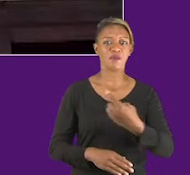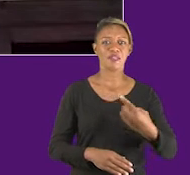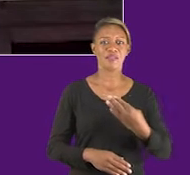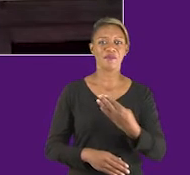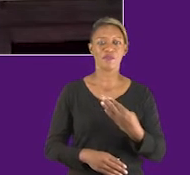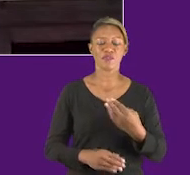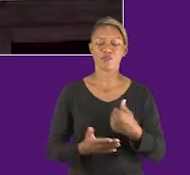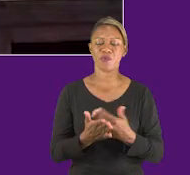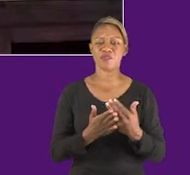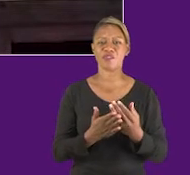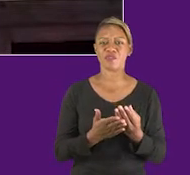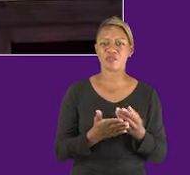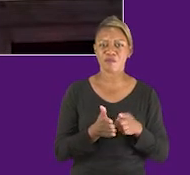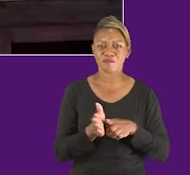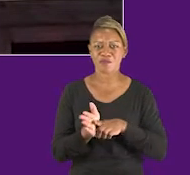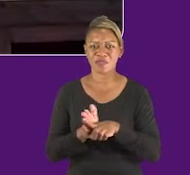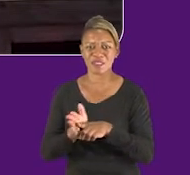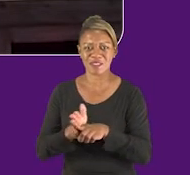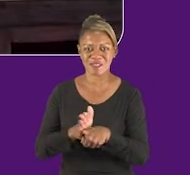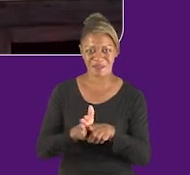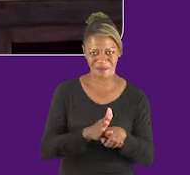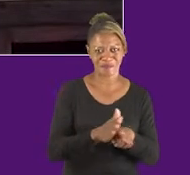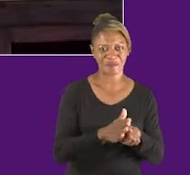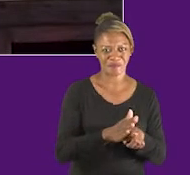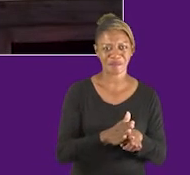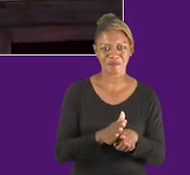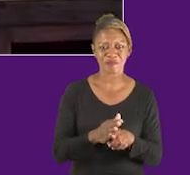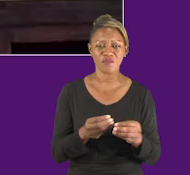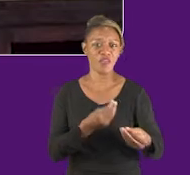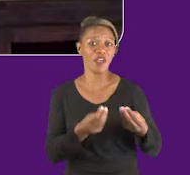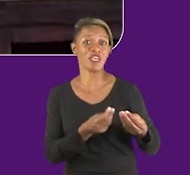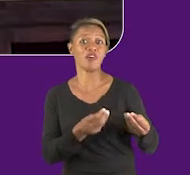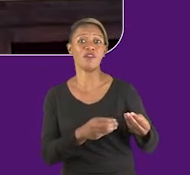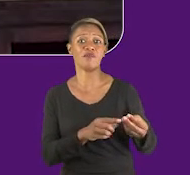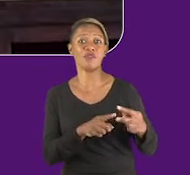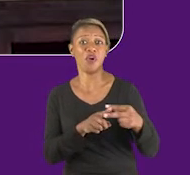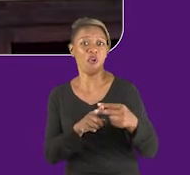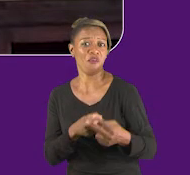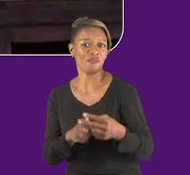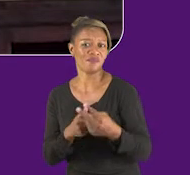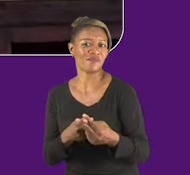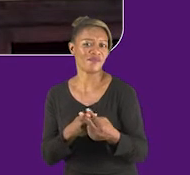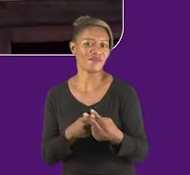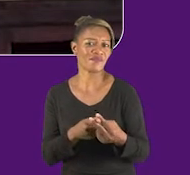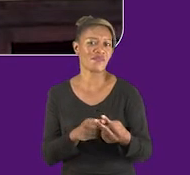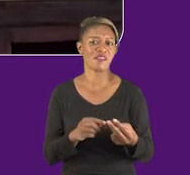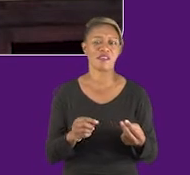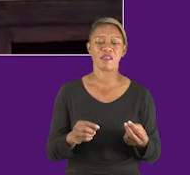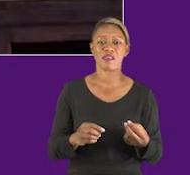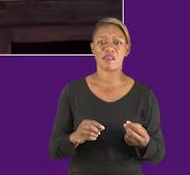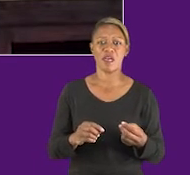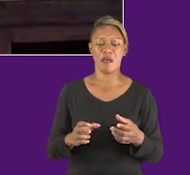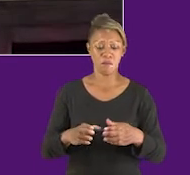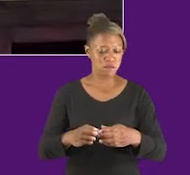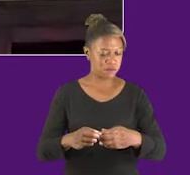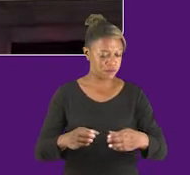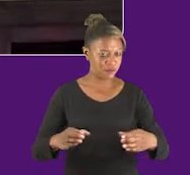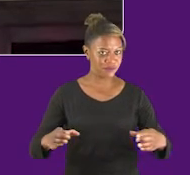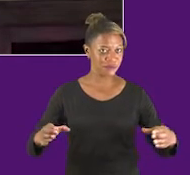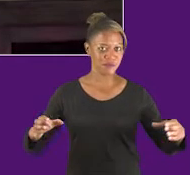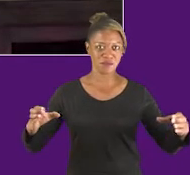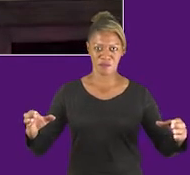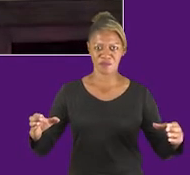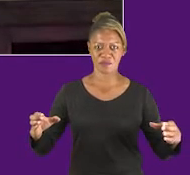começou a estudar o modelo ajude como ele poderia funcionar a tosse é uma empresa é grande né maior